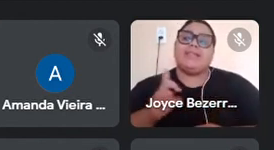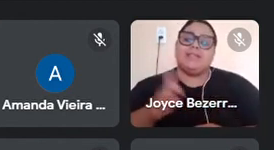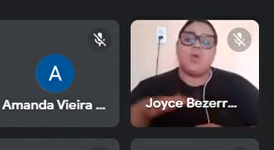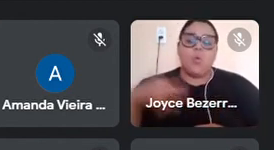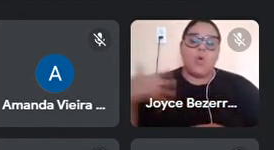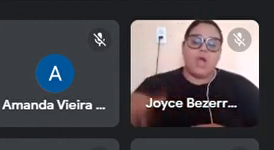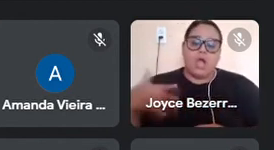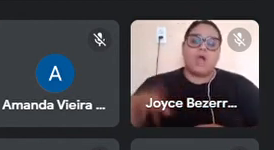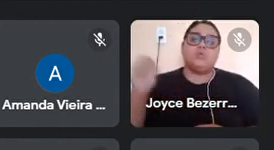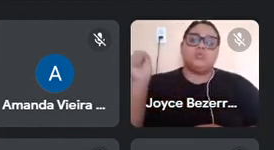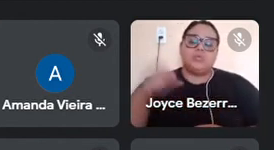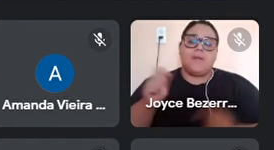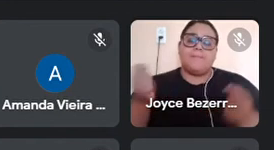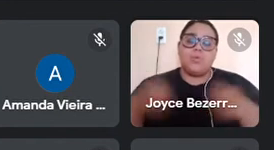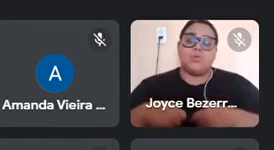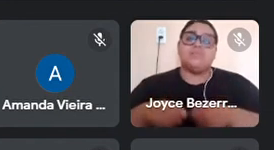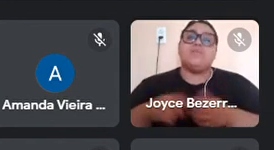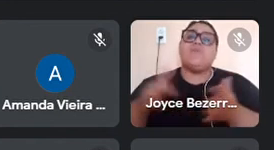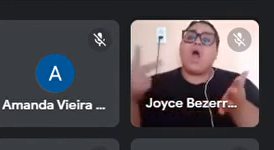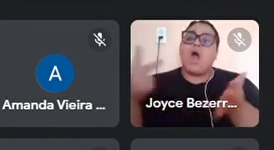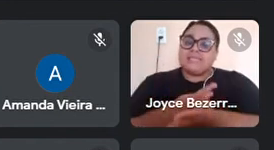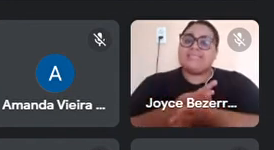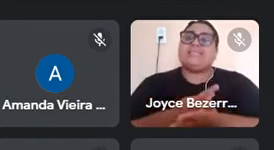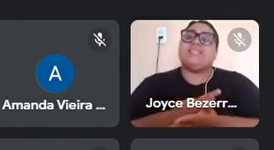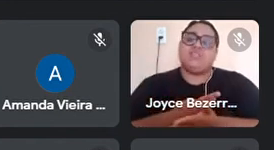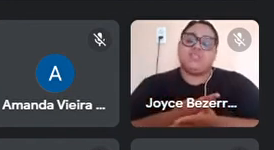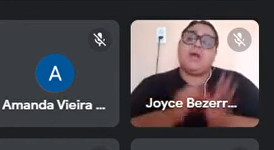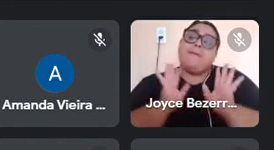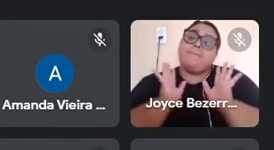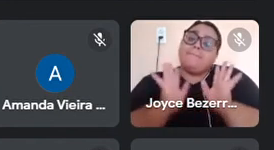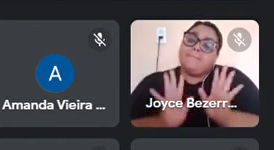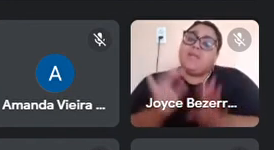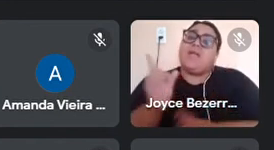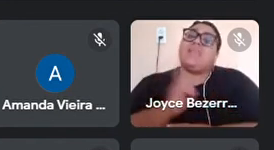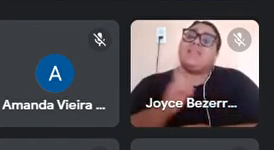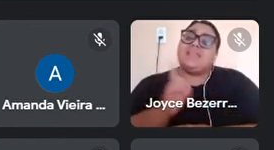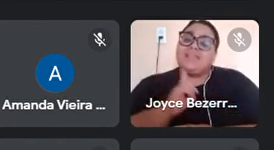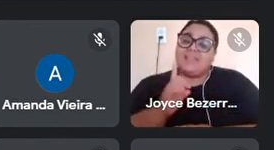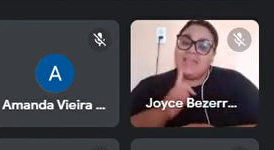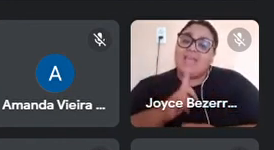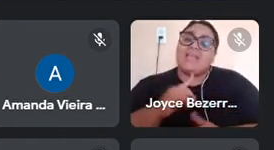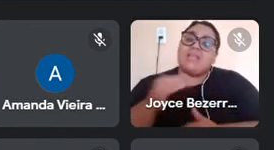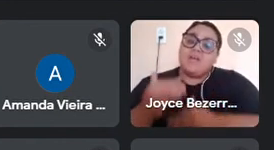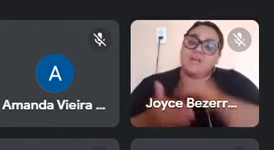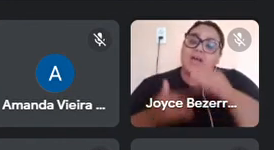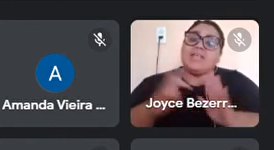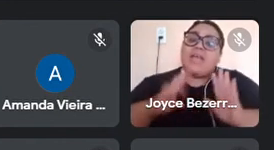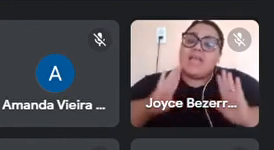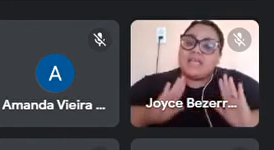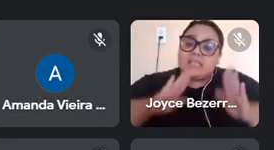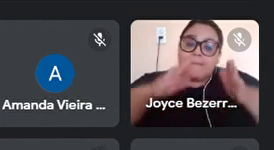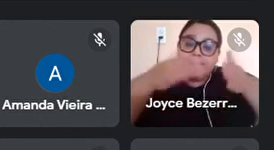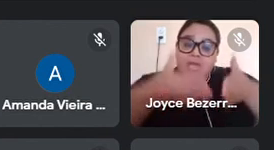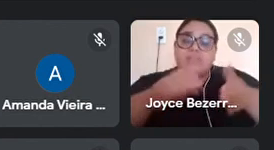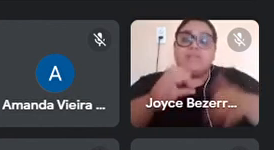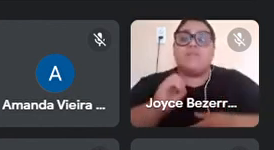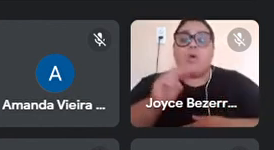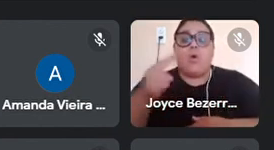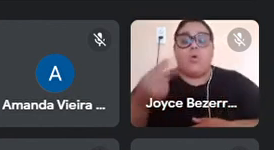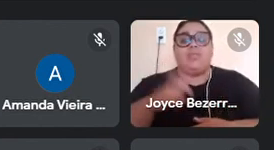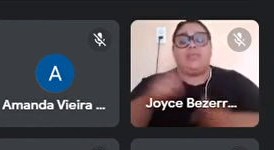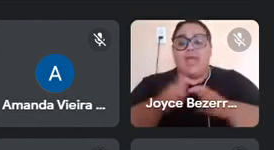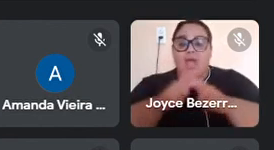grande para que se sintetize. Apesar dela ter essas vantagens, né, de poder ser altamente específica ou ser altamente ampla, ela